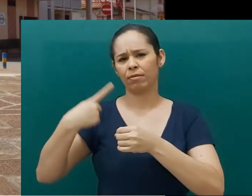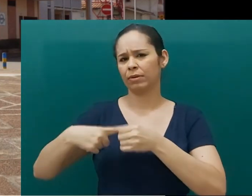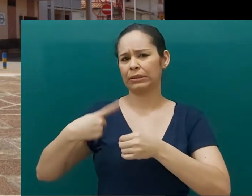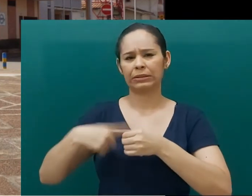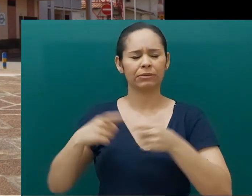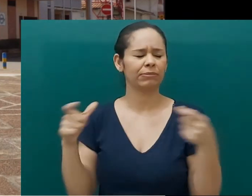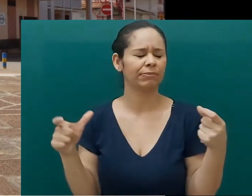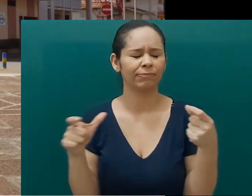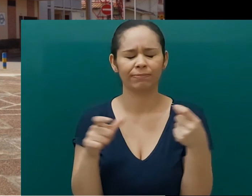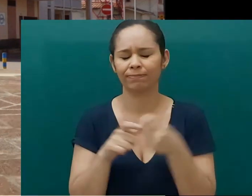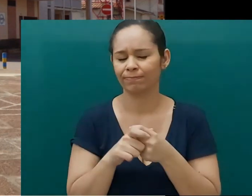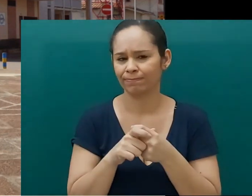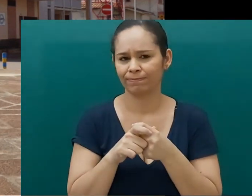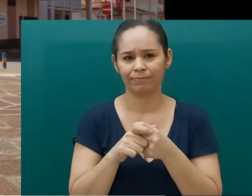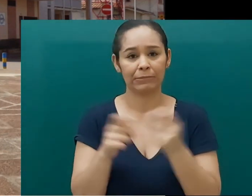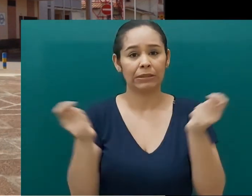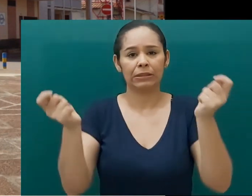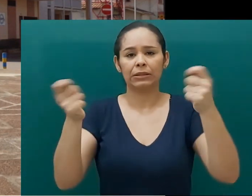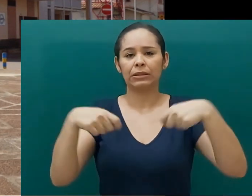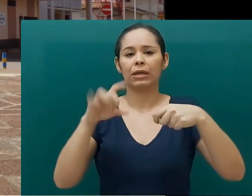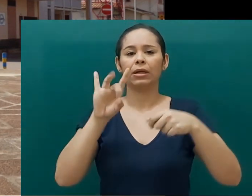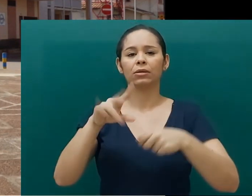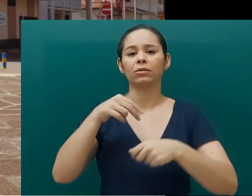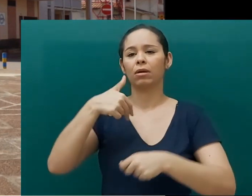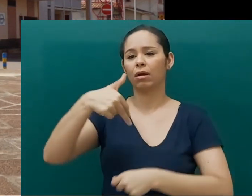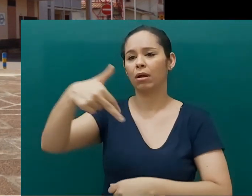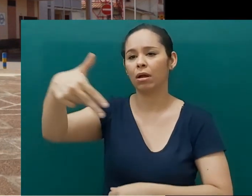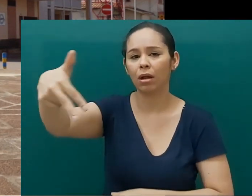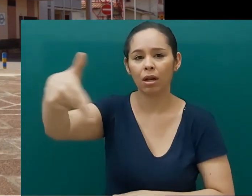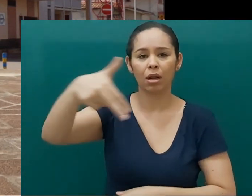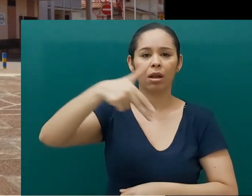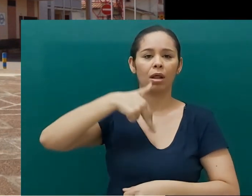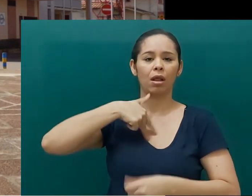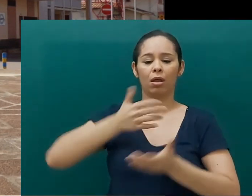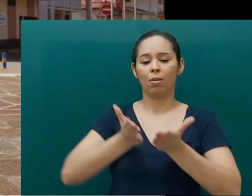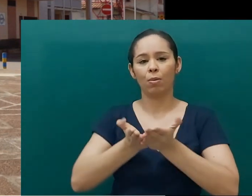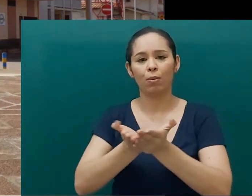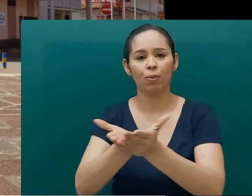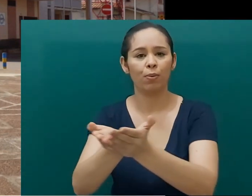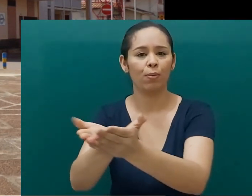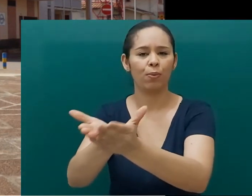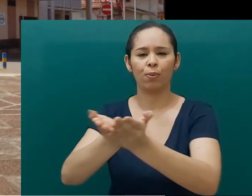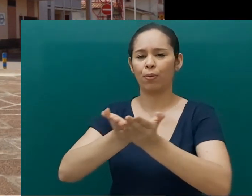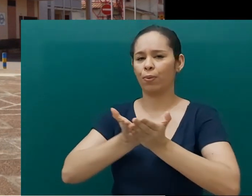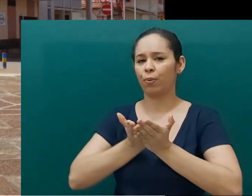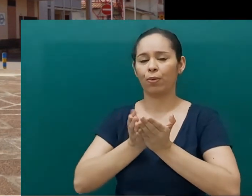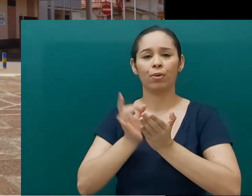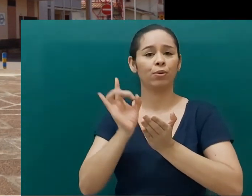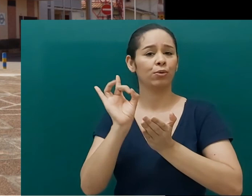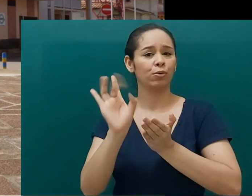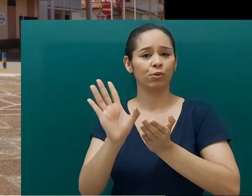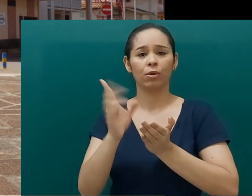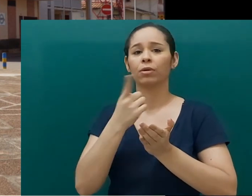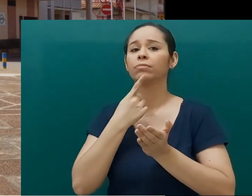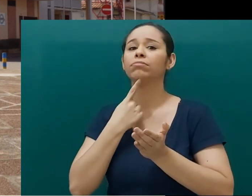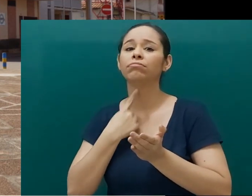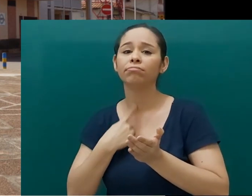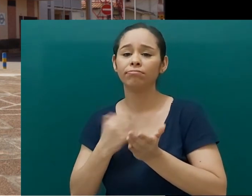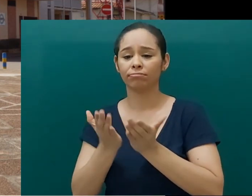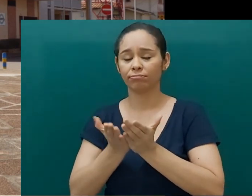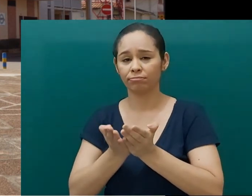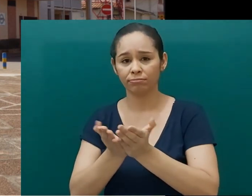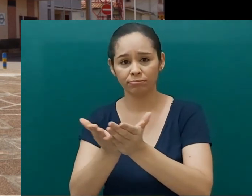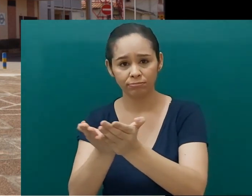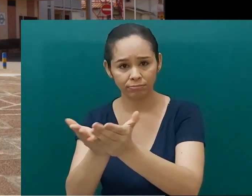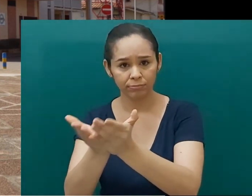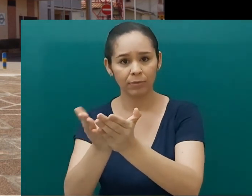cidade muito pequena, ela só serve mesmo de travessia para quem chega à Guiana